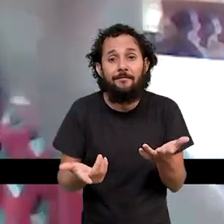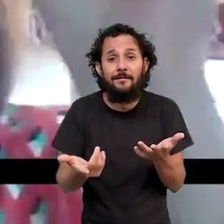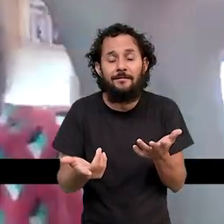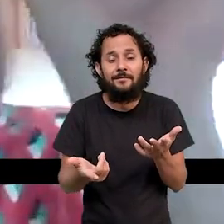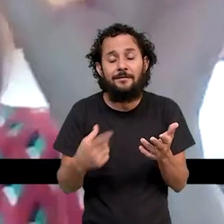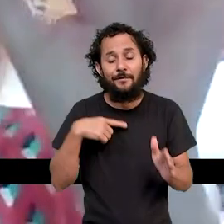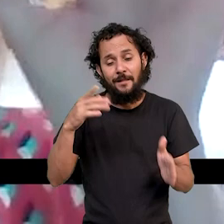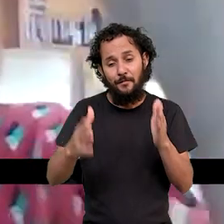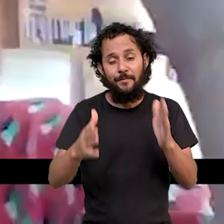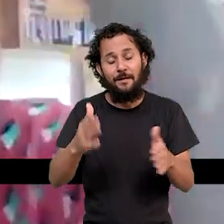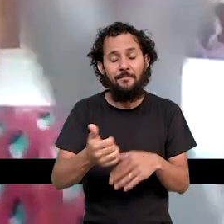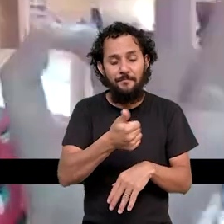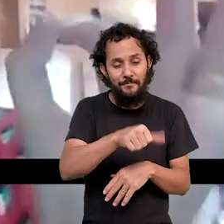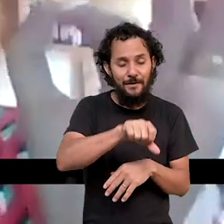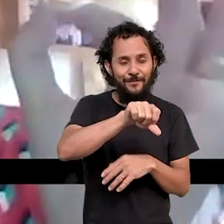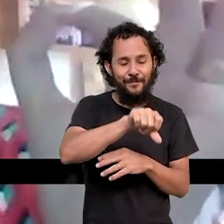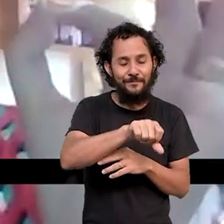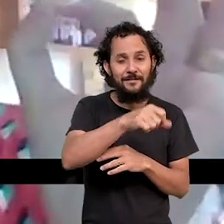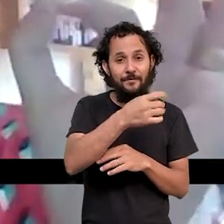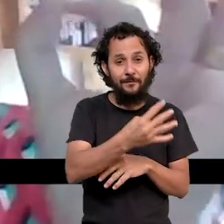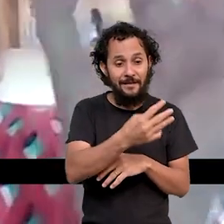nesse lapso temporal,